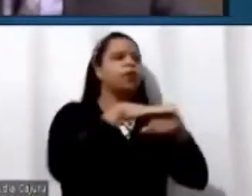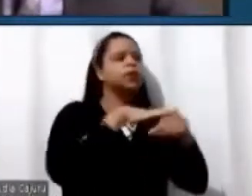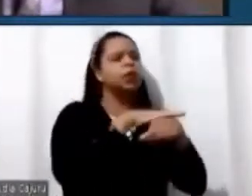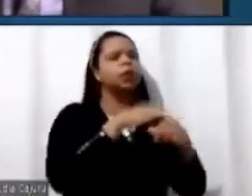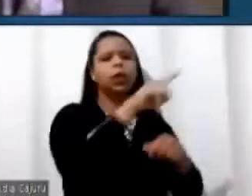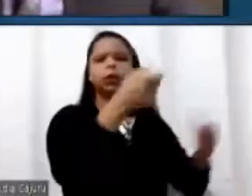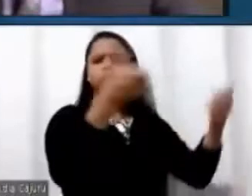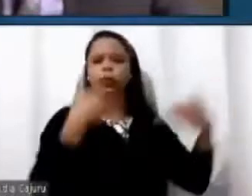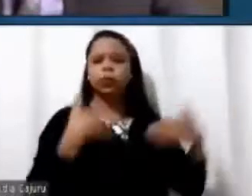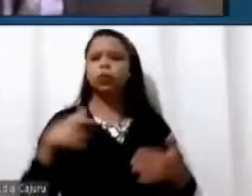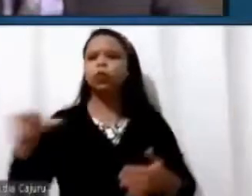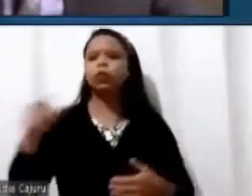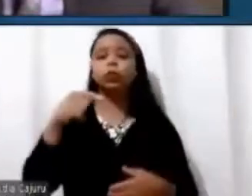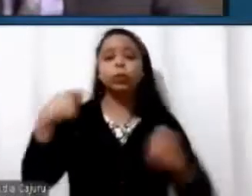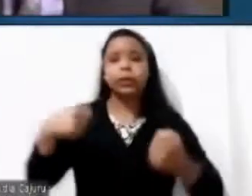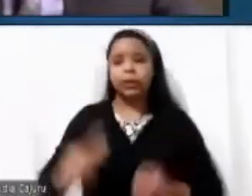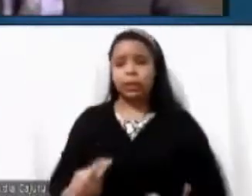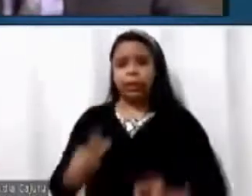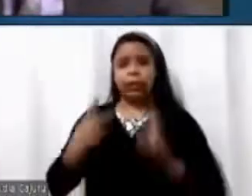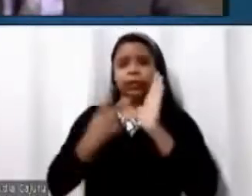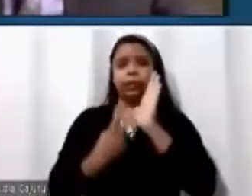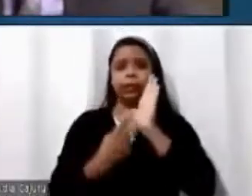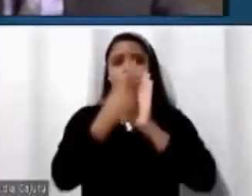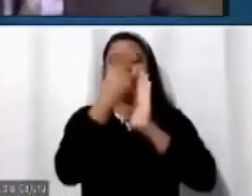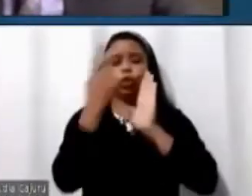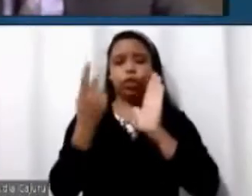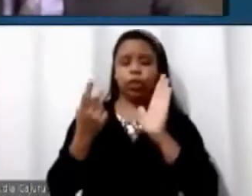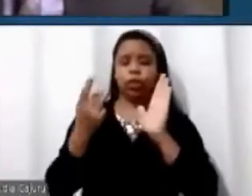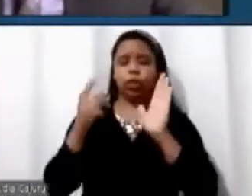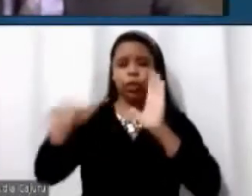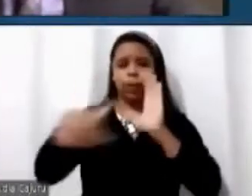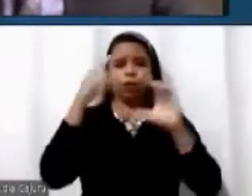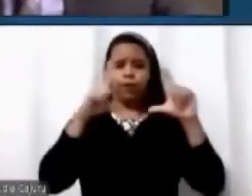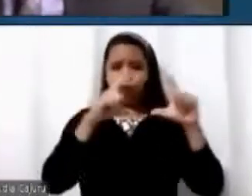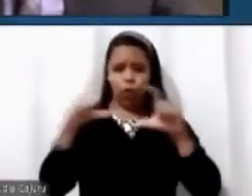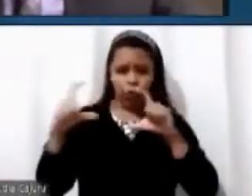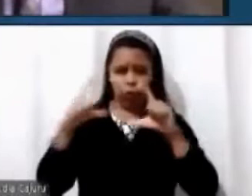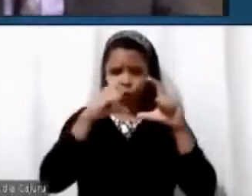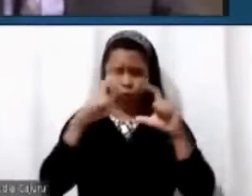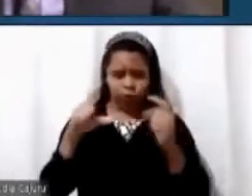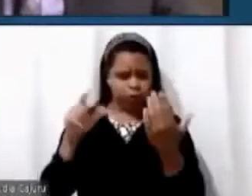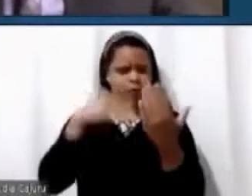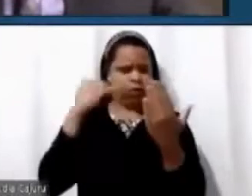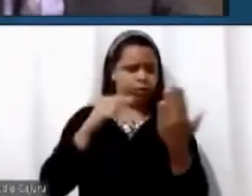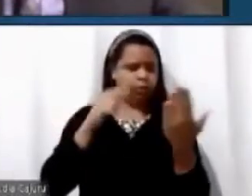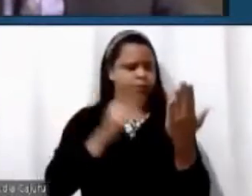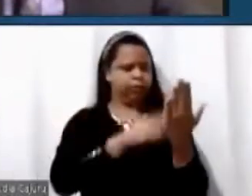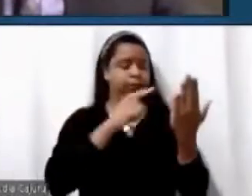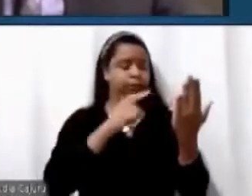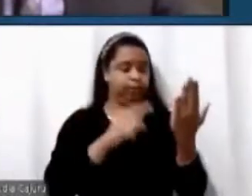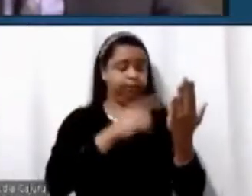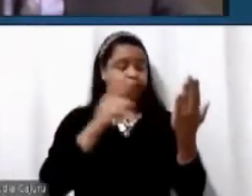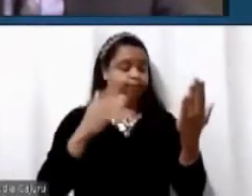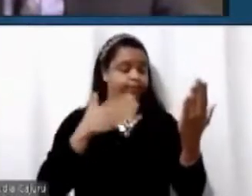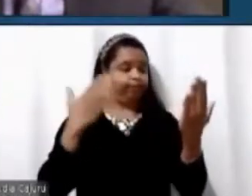Mas é uma coisa que você olha as fotos e fica assim horrorizado com o que você vê. E, assim, né, nós sabemos que não